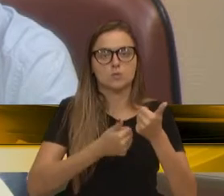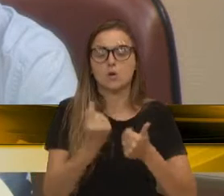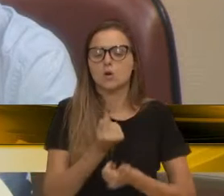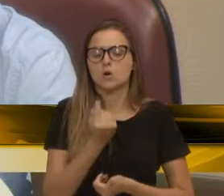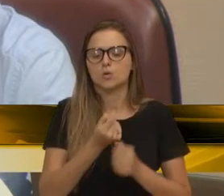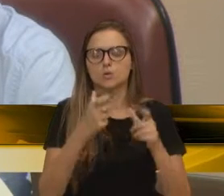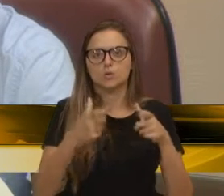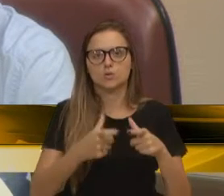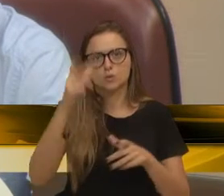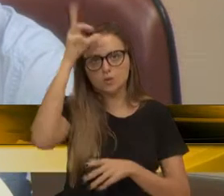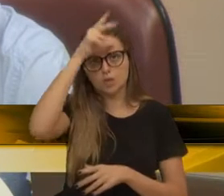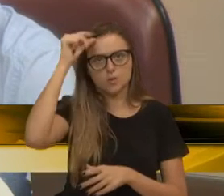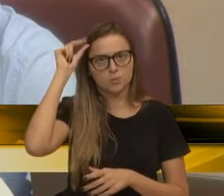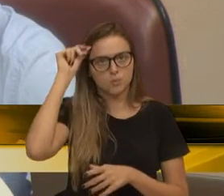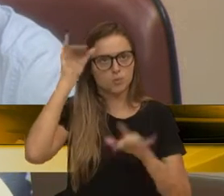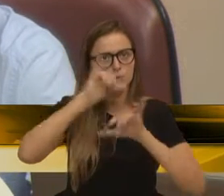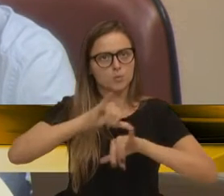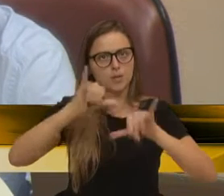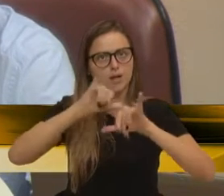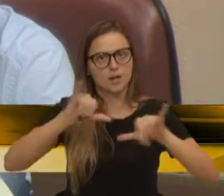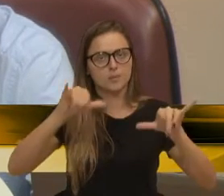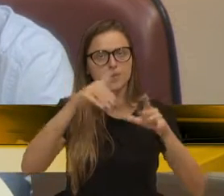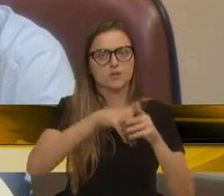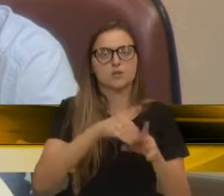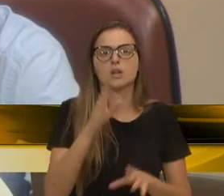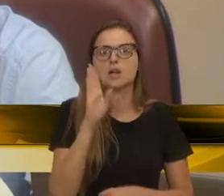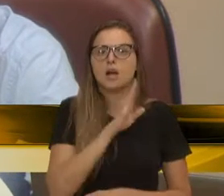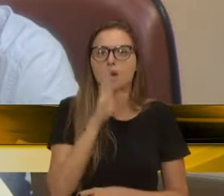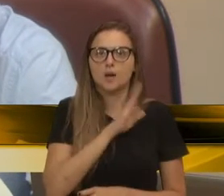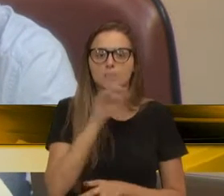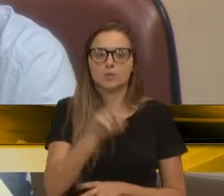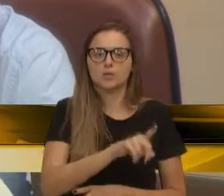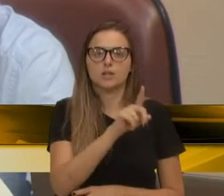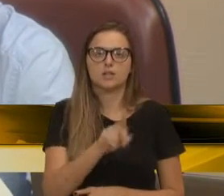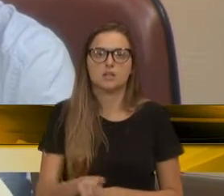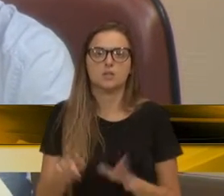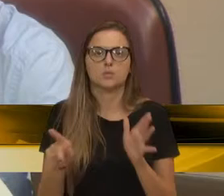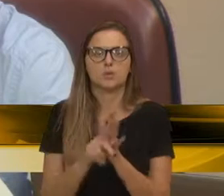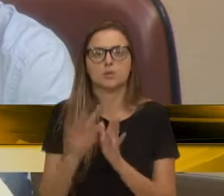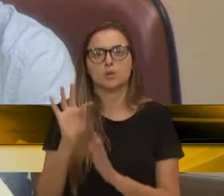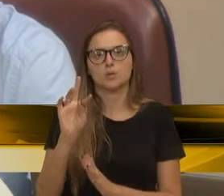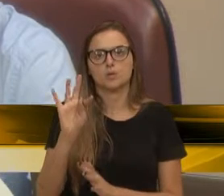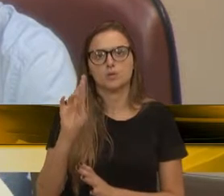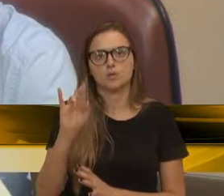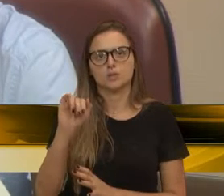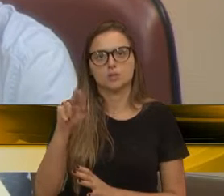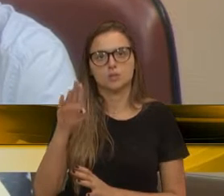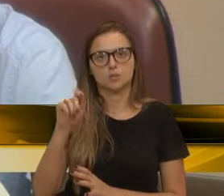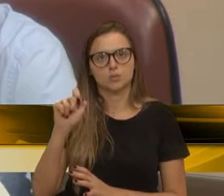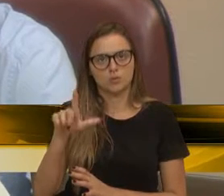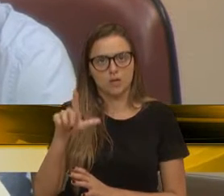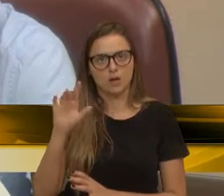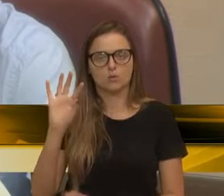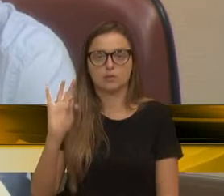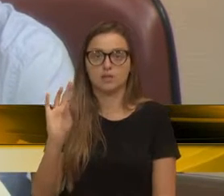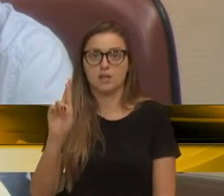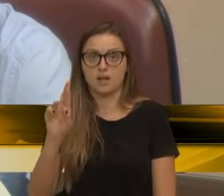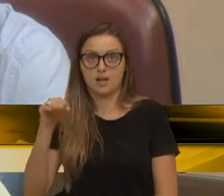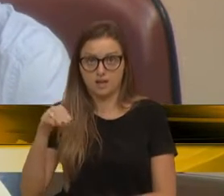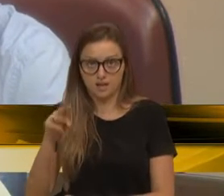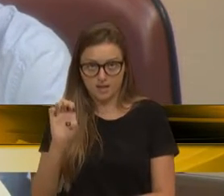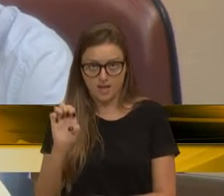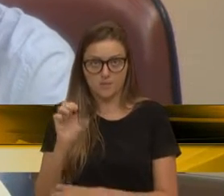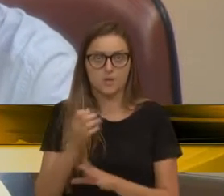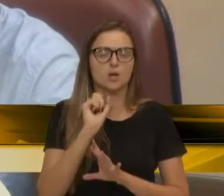colocar o público para atos de campanha eleitoral sendo rapidamente anulado pelo tribunal regional eleitoral dr o que o município